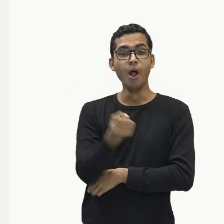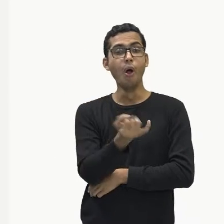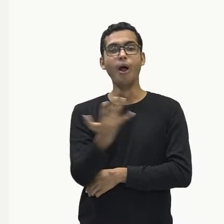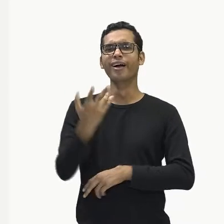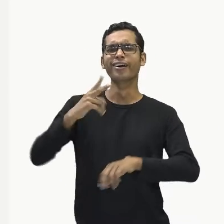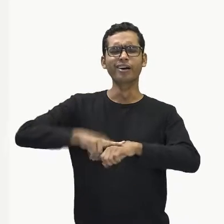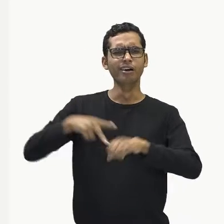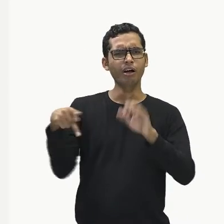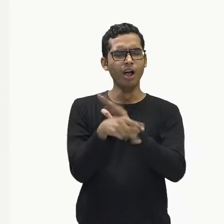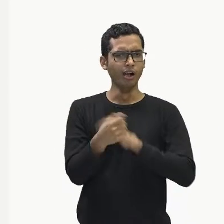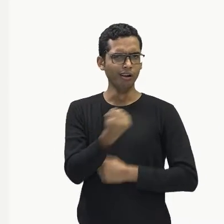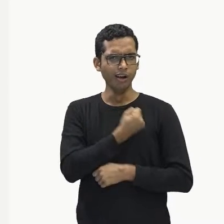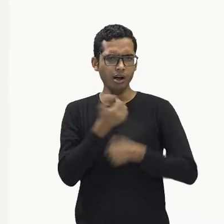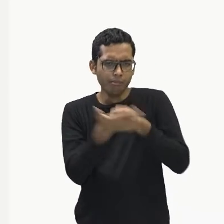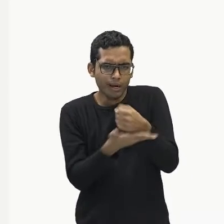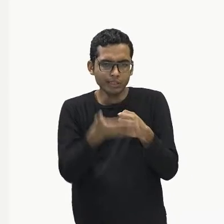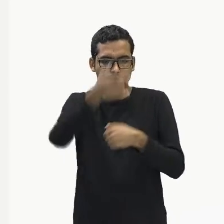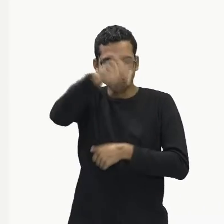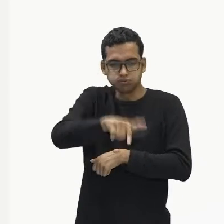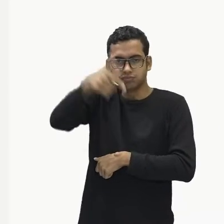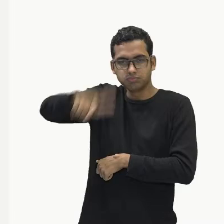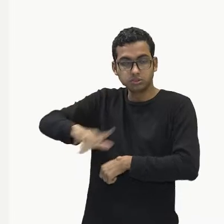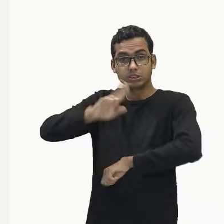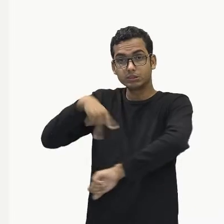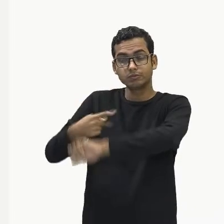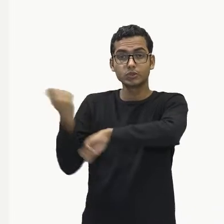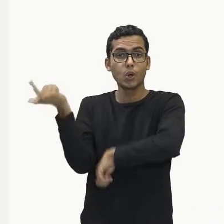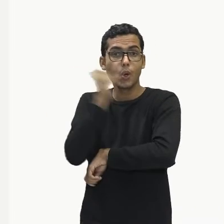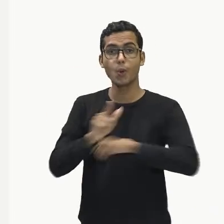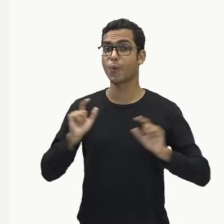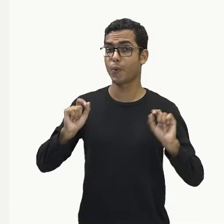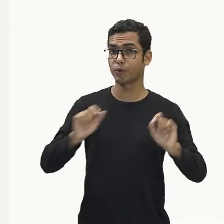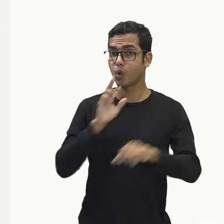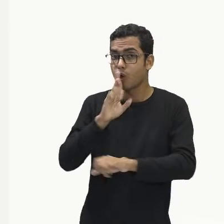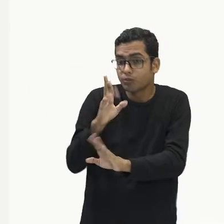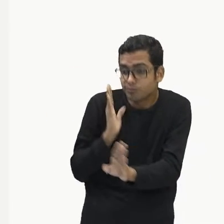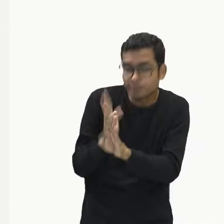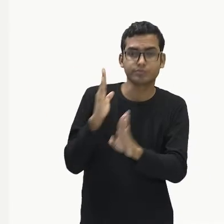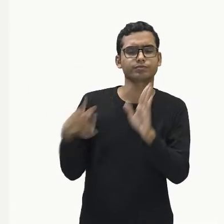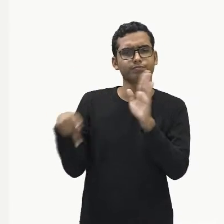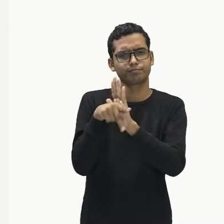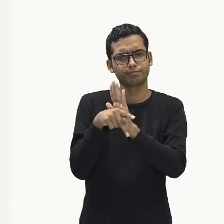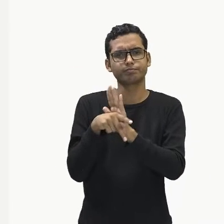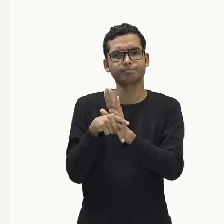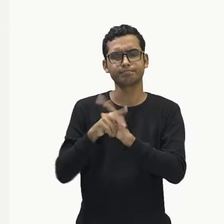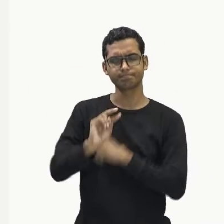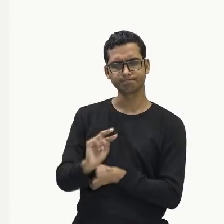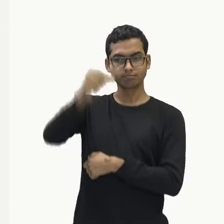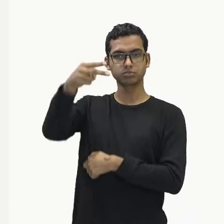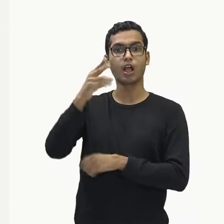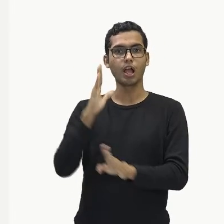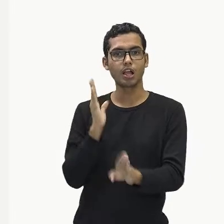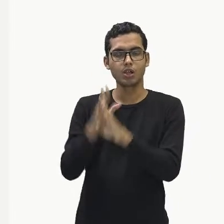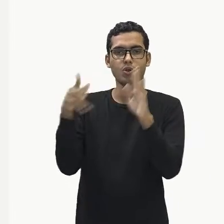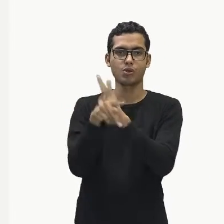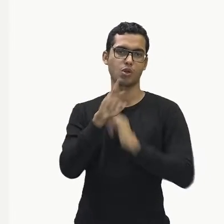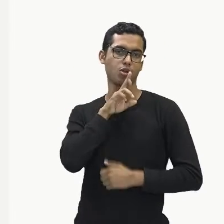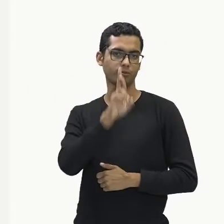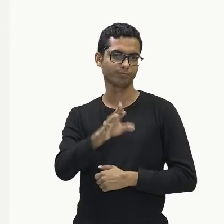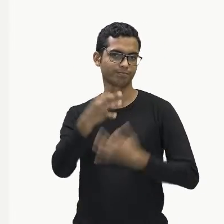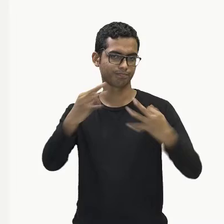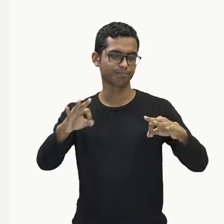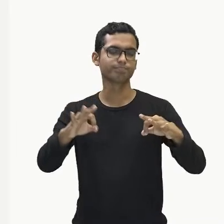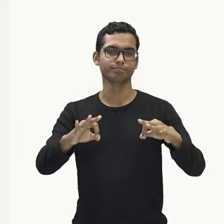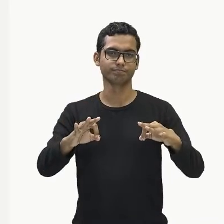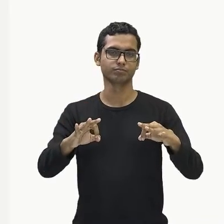para que a gente possa chegar onde? Para que a gente possa chegar na nossa potência, aí no nosso resultado,